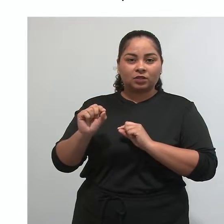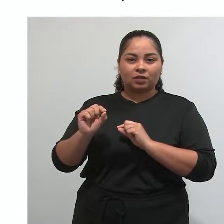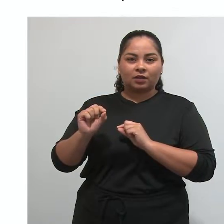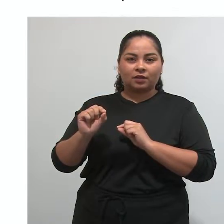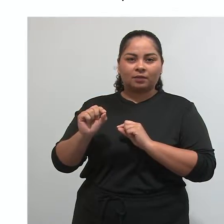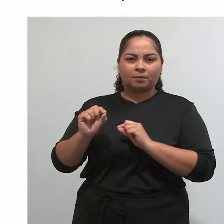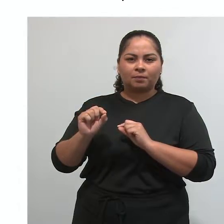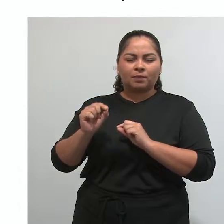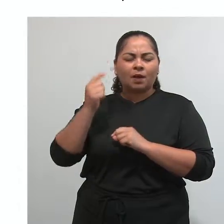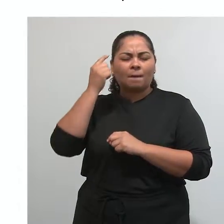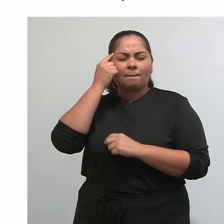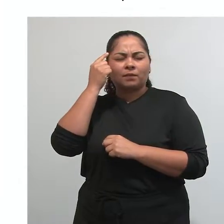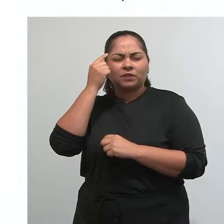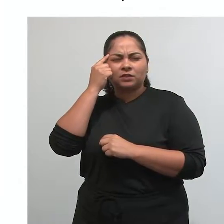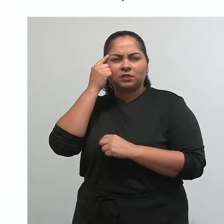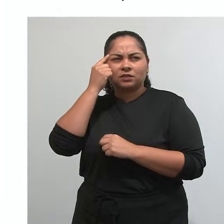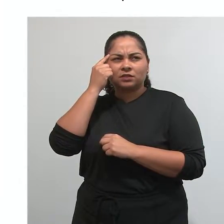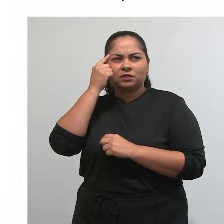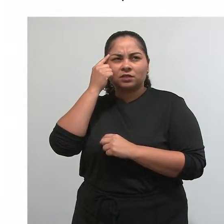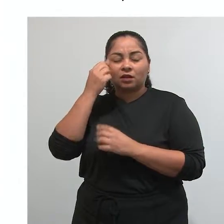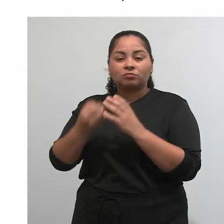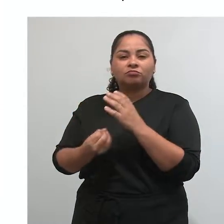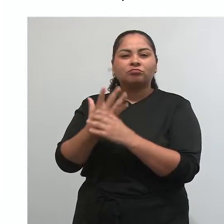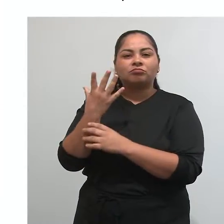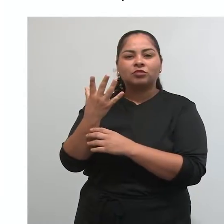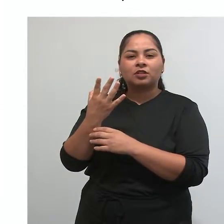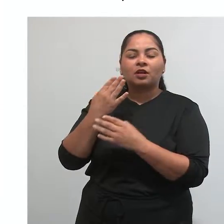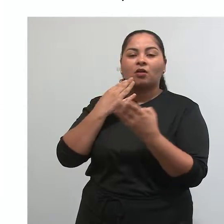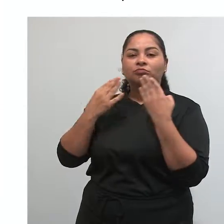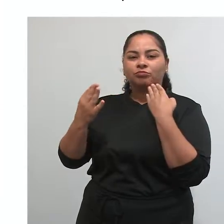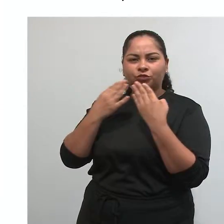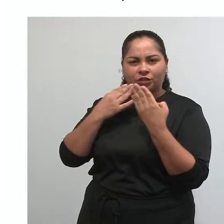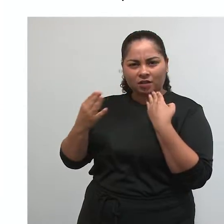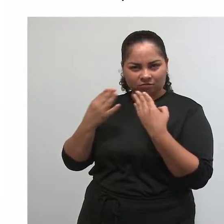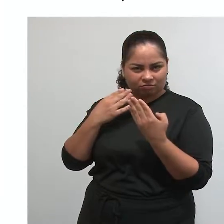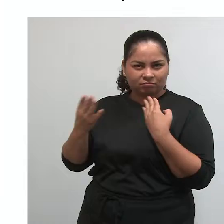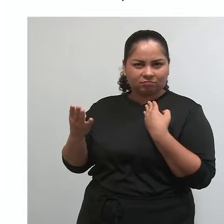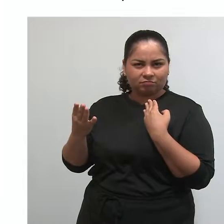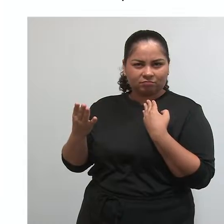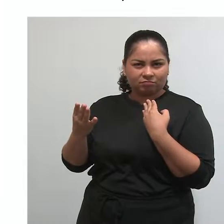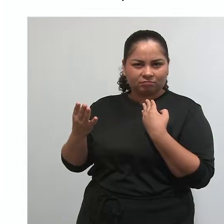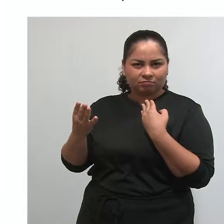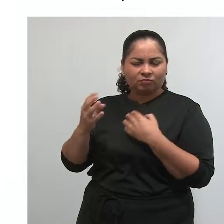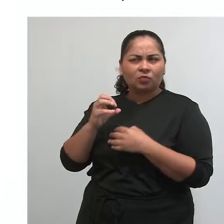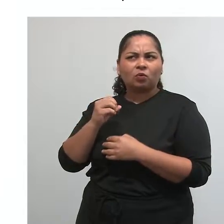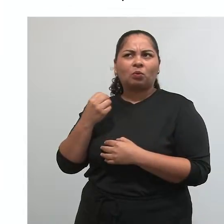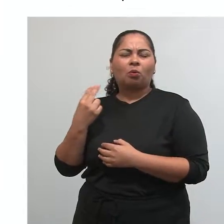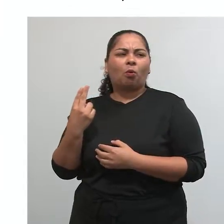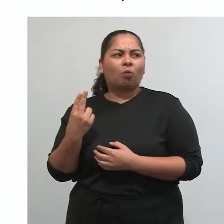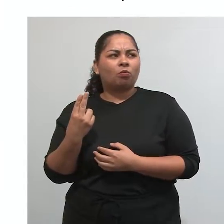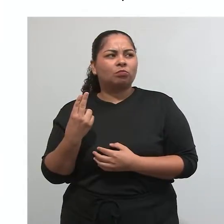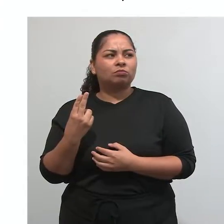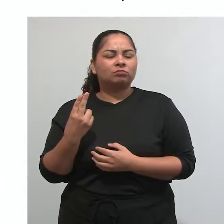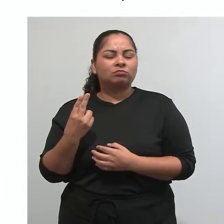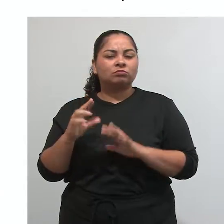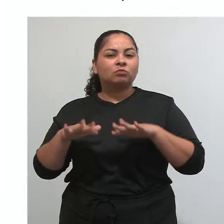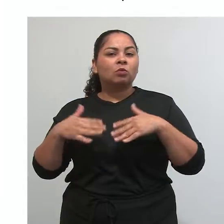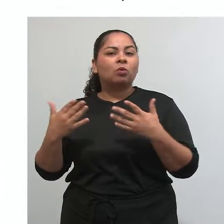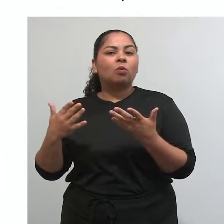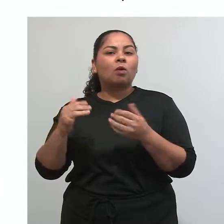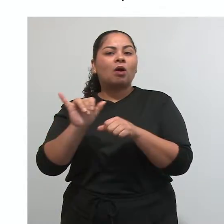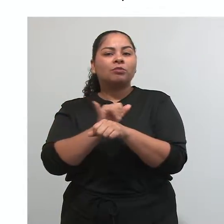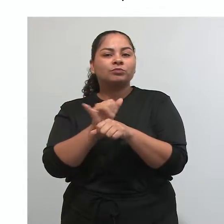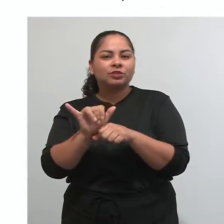desenvolver um diálogo, se você vai querer que as pessoas saiam dali com grandes ganhos